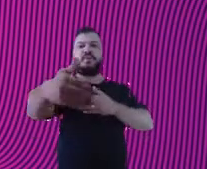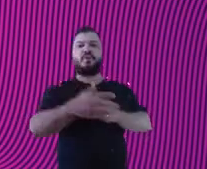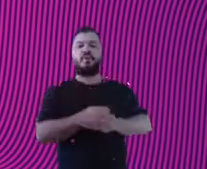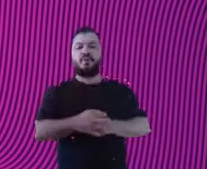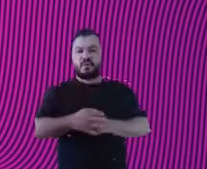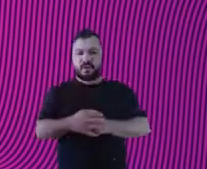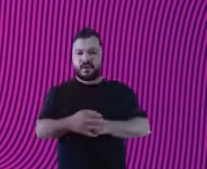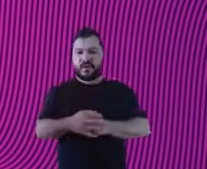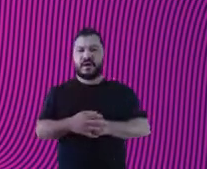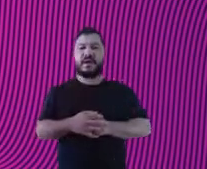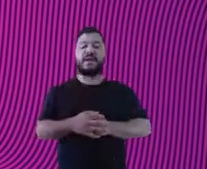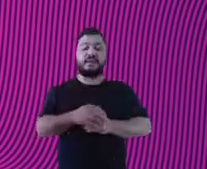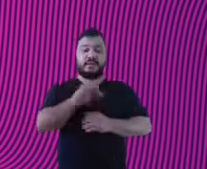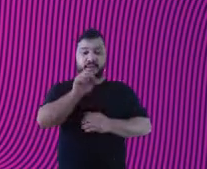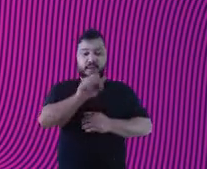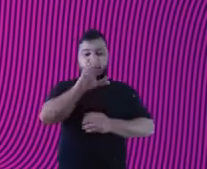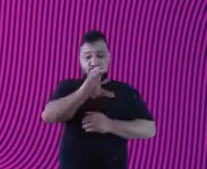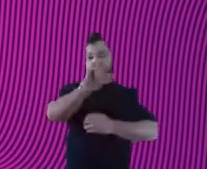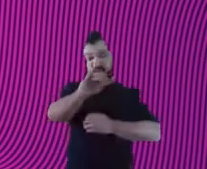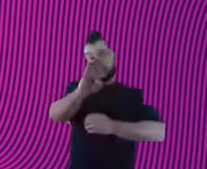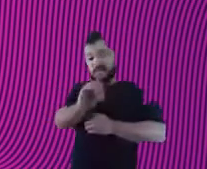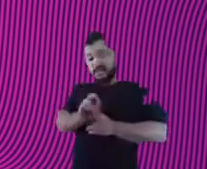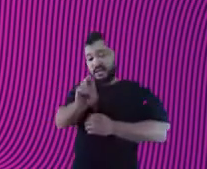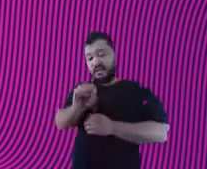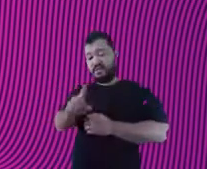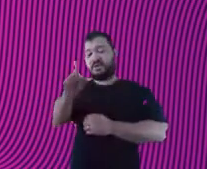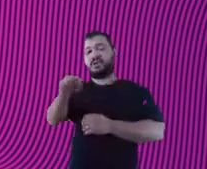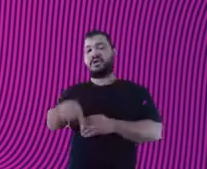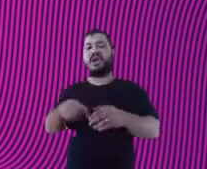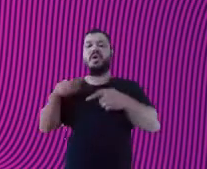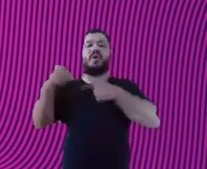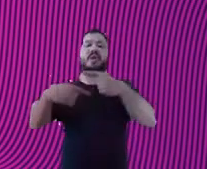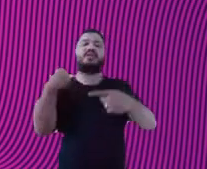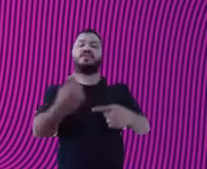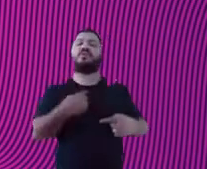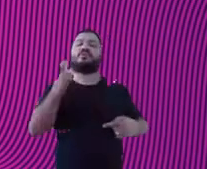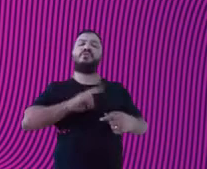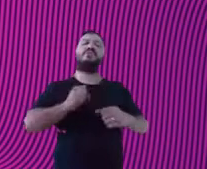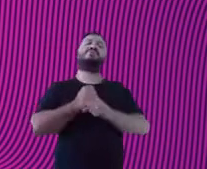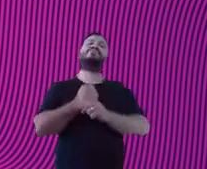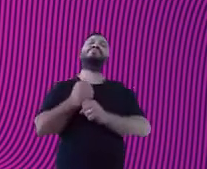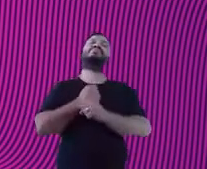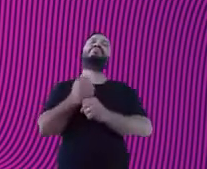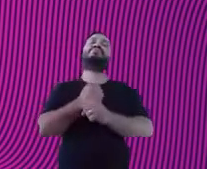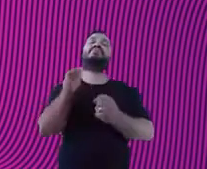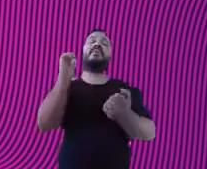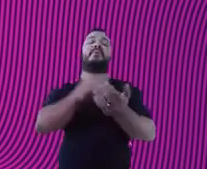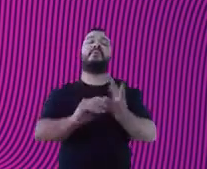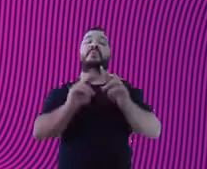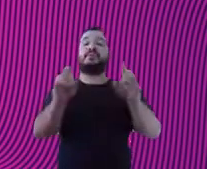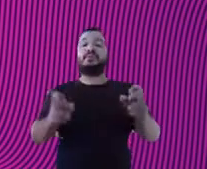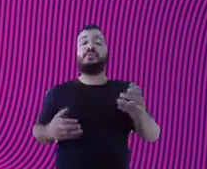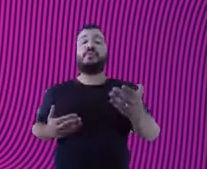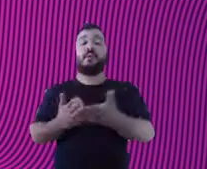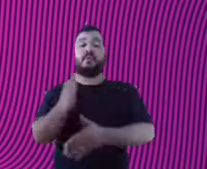O Cyborg é aquele esquema clássico que, na verdade, a gente usou muitos anos, né? Até essa questão das aprovações